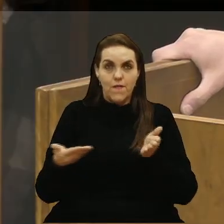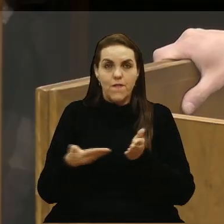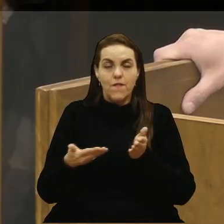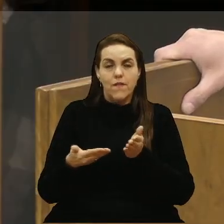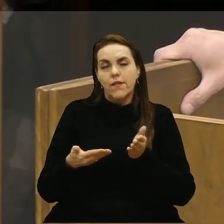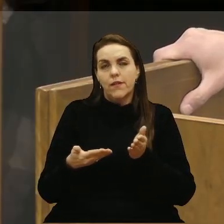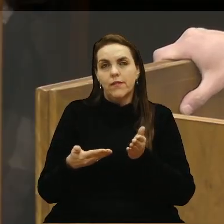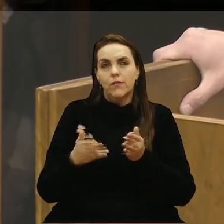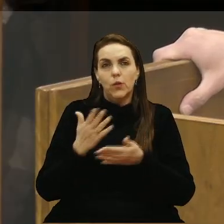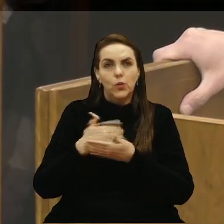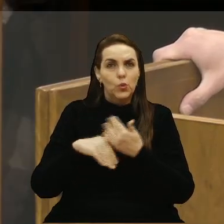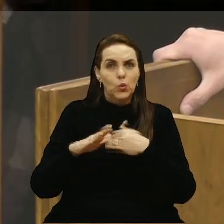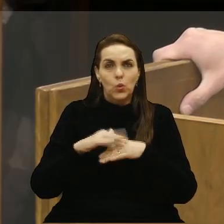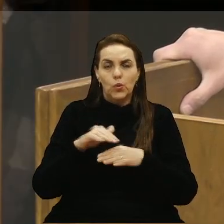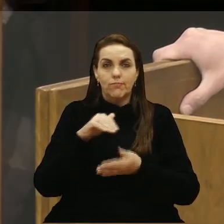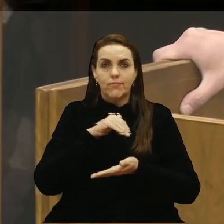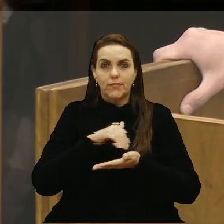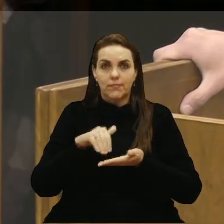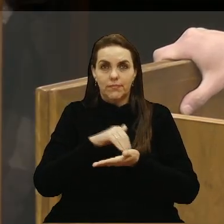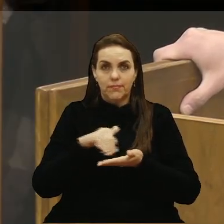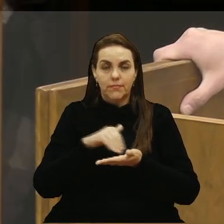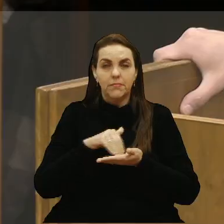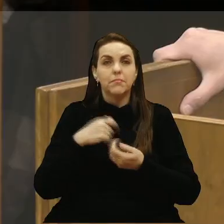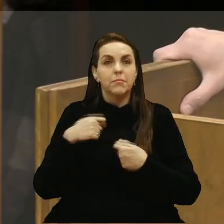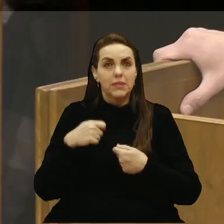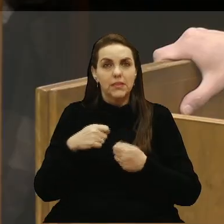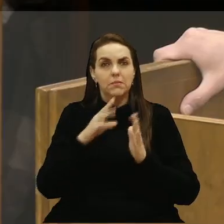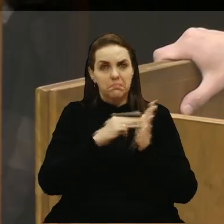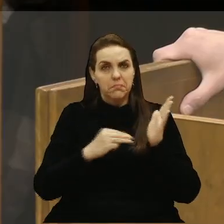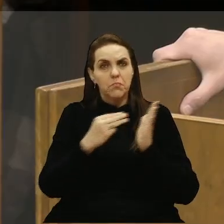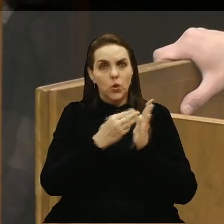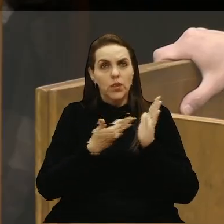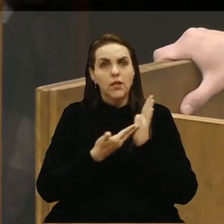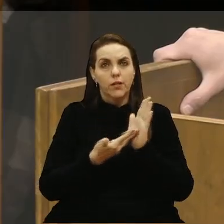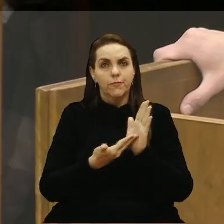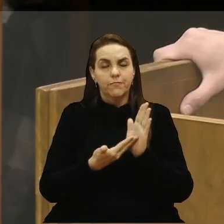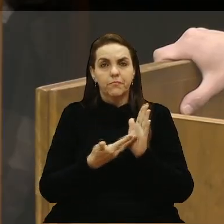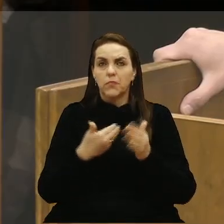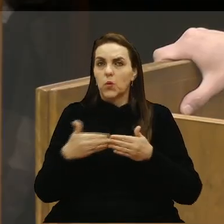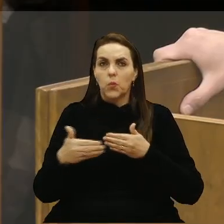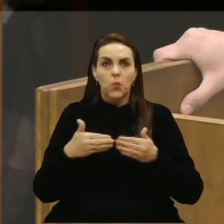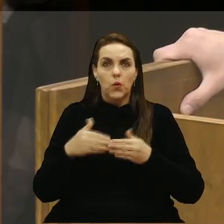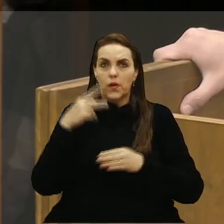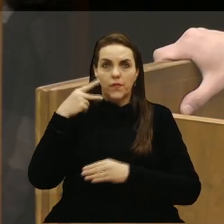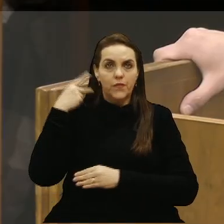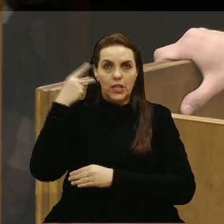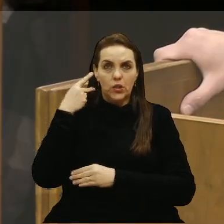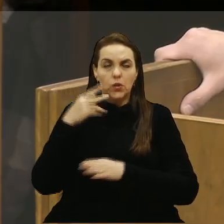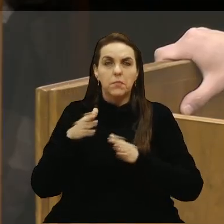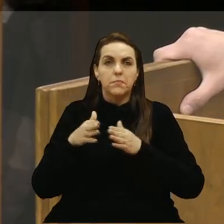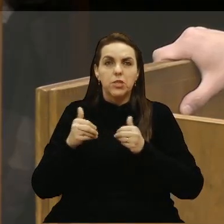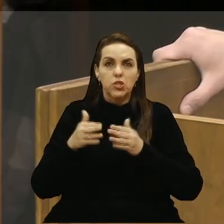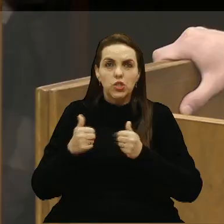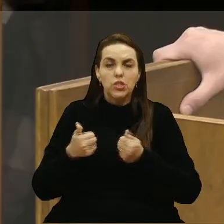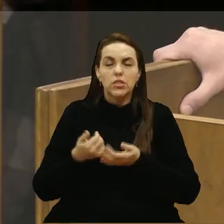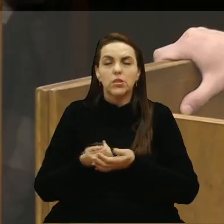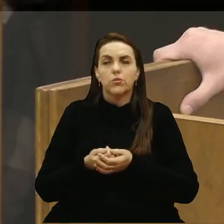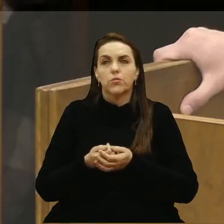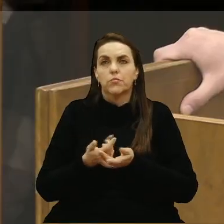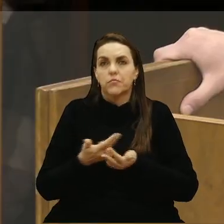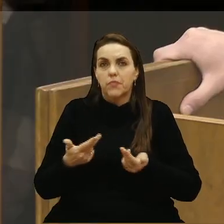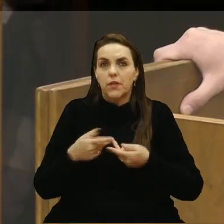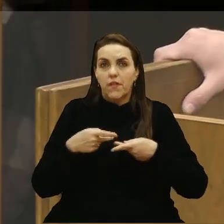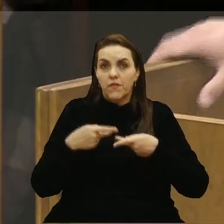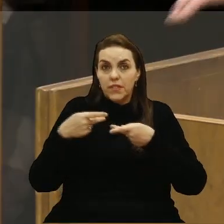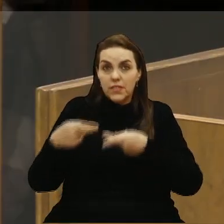que todo secretário tem que ser exemplo. Quando houver, independente do vereador que faz uma reivindicação, que solicita uma